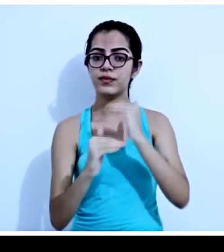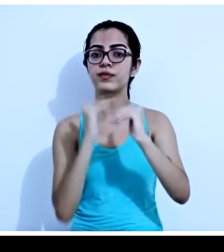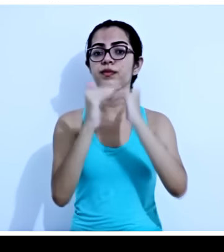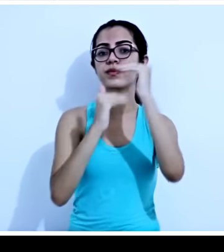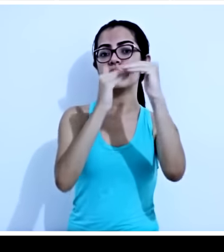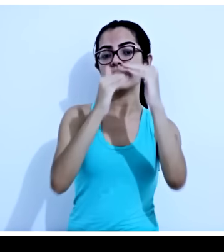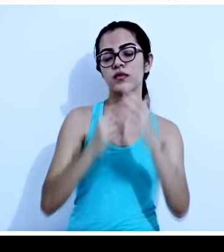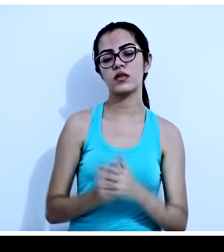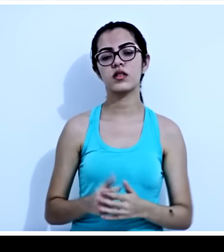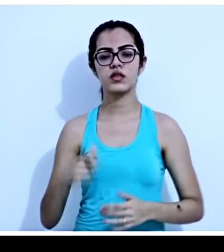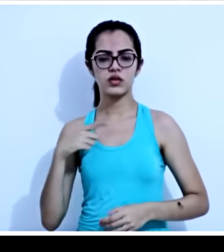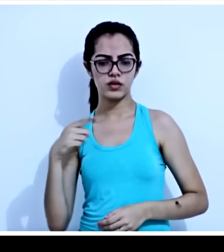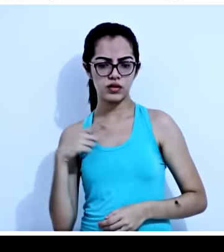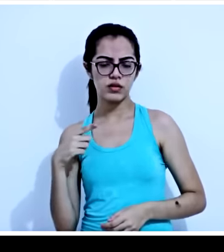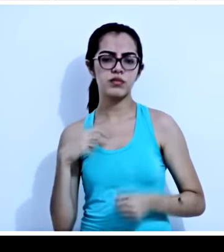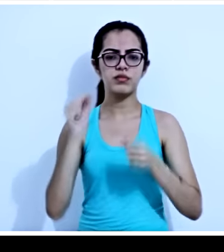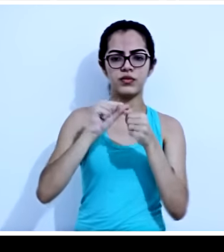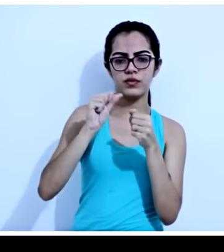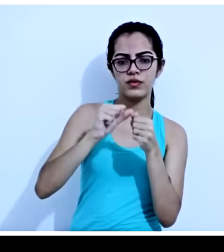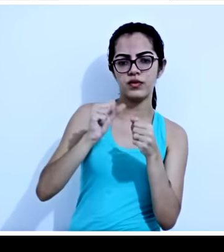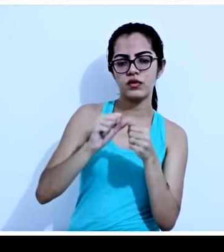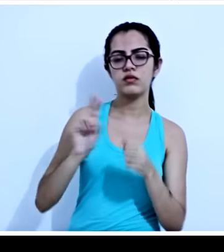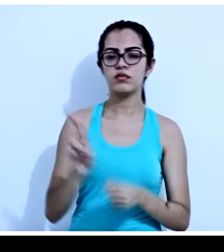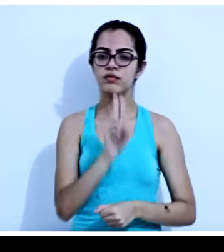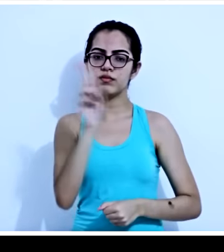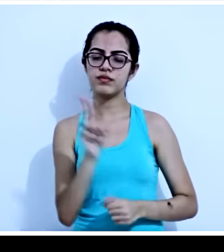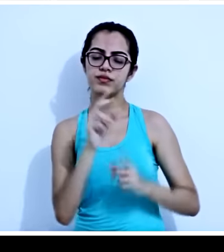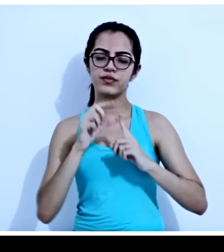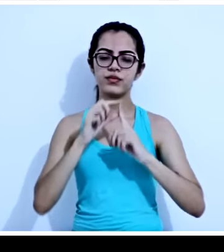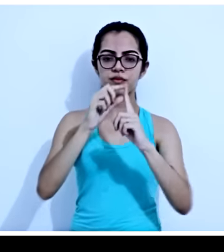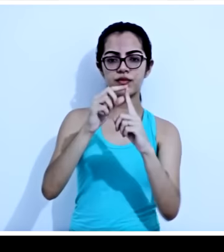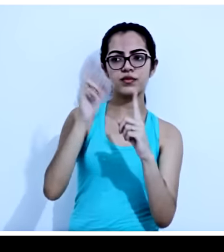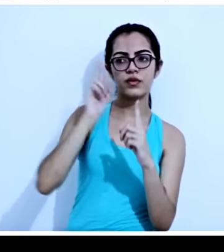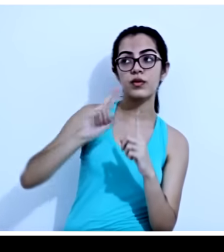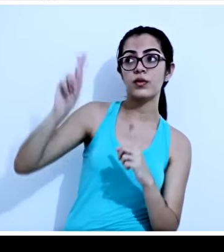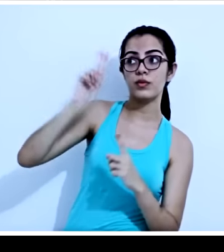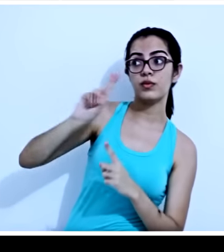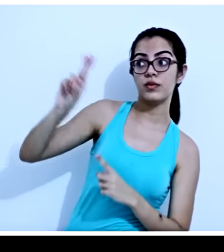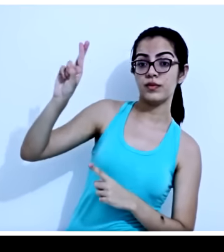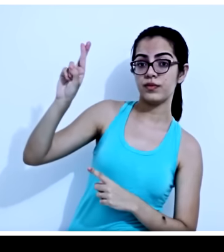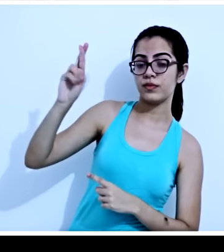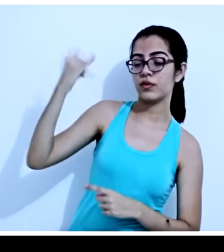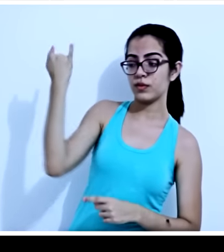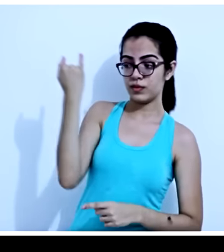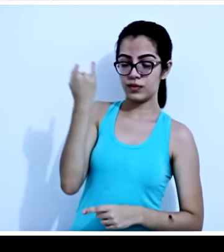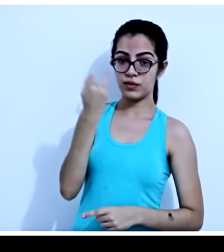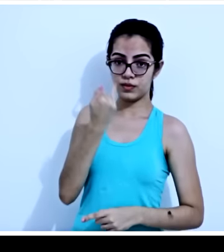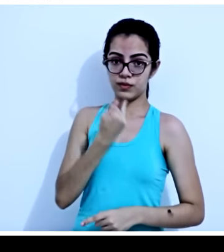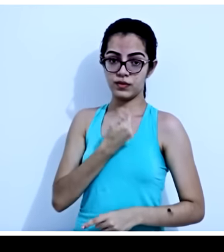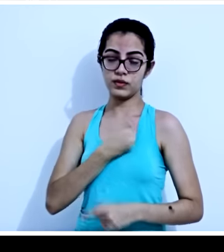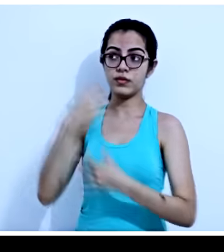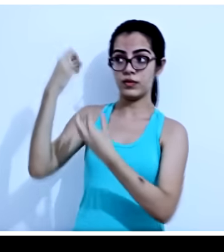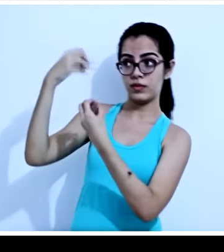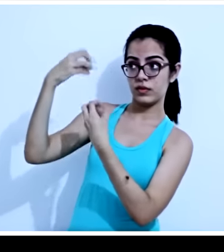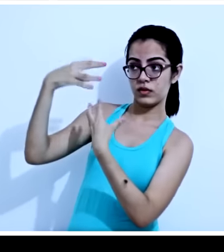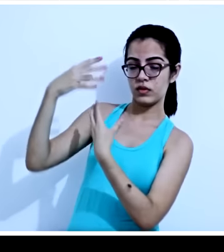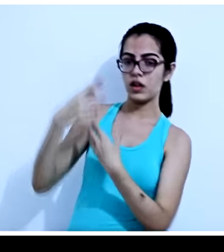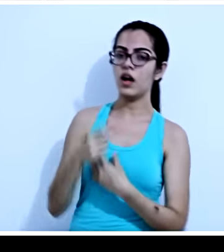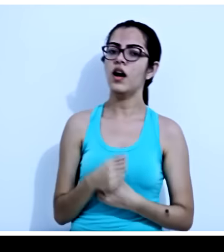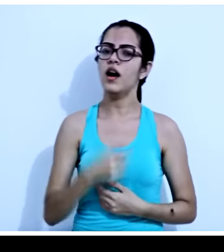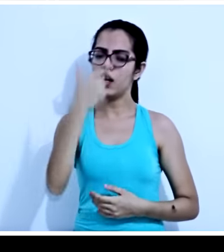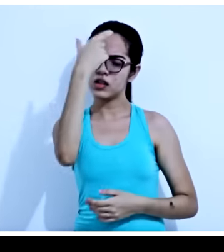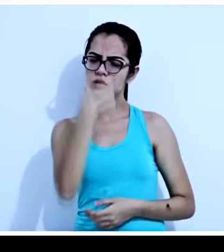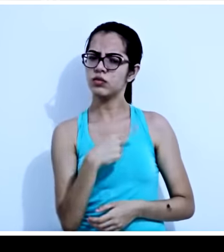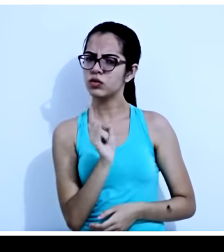O que nós temos feito com o aprendizado que temos da palavra? O Senhor Jesus nos ensina a sermos não somente